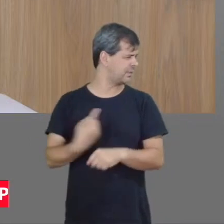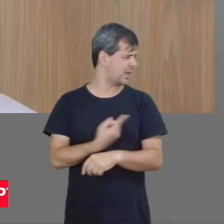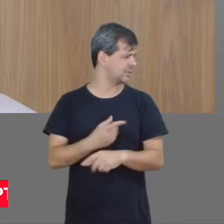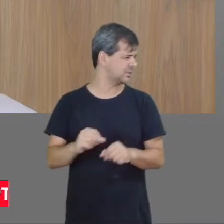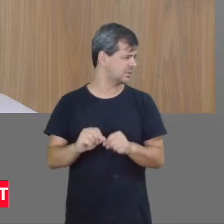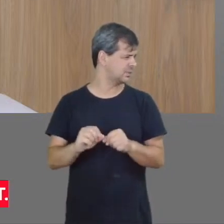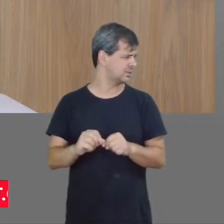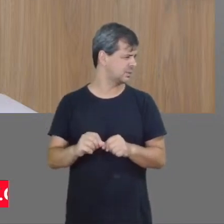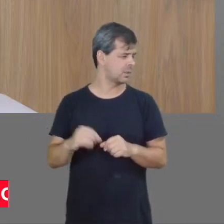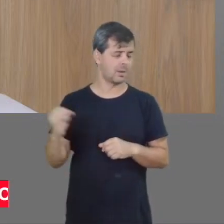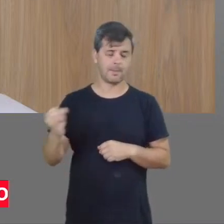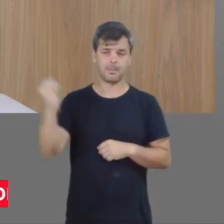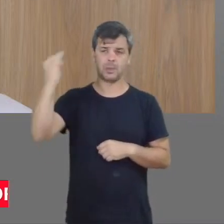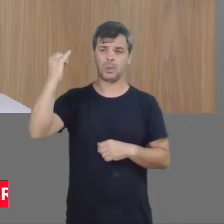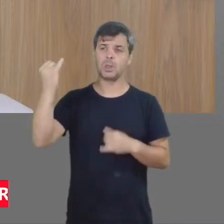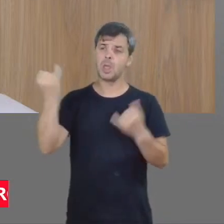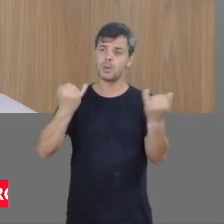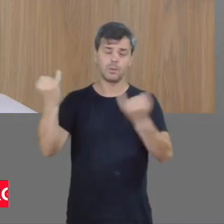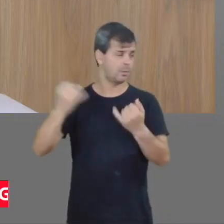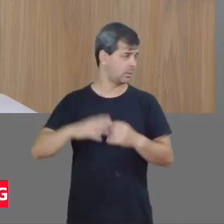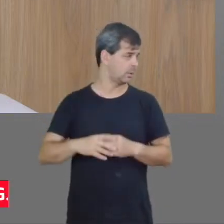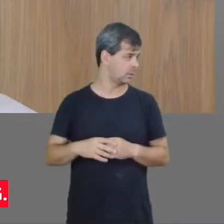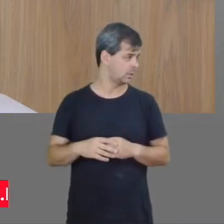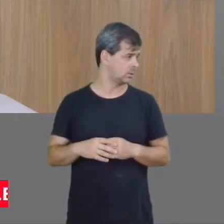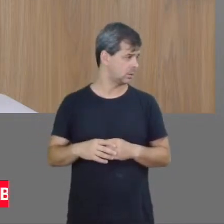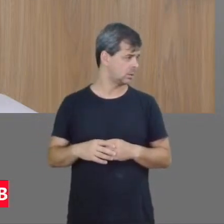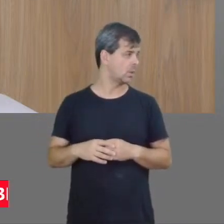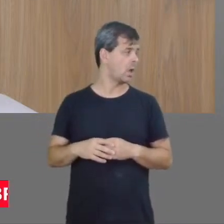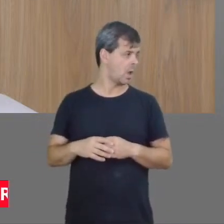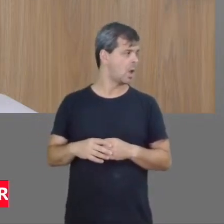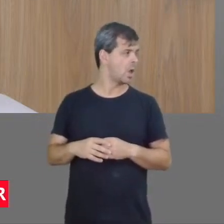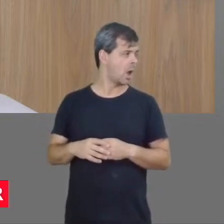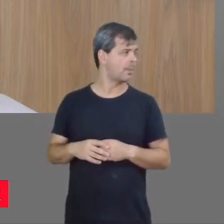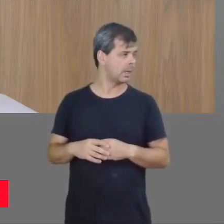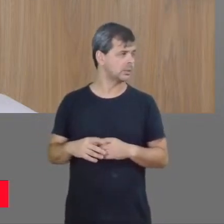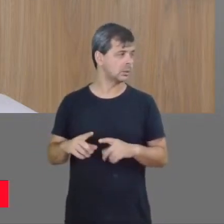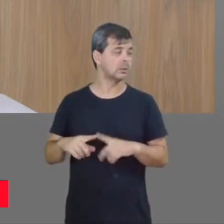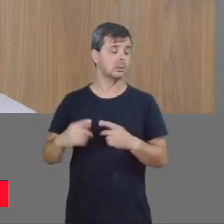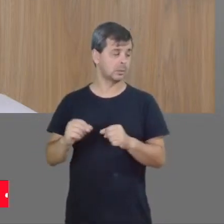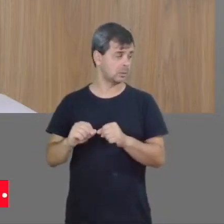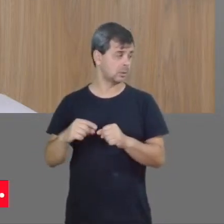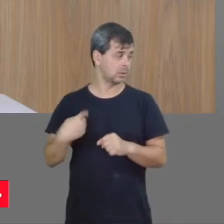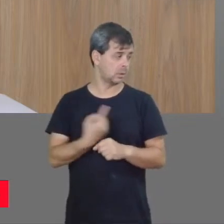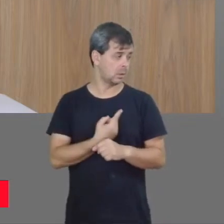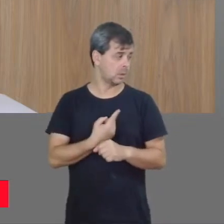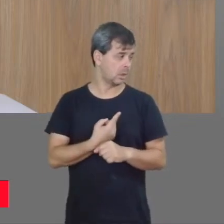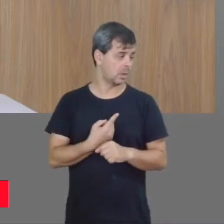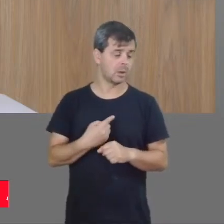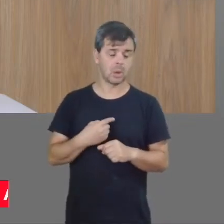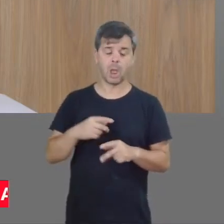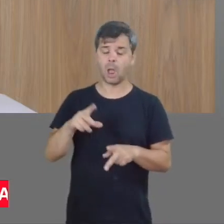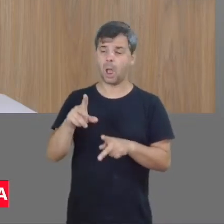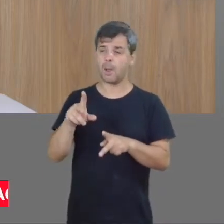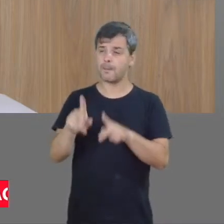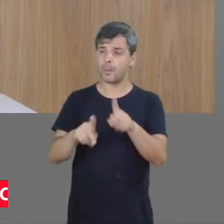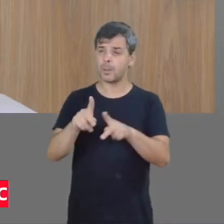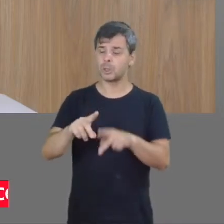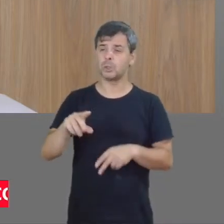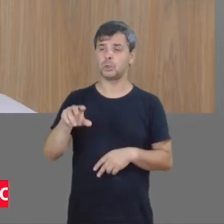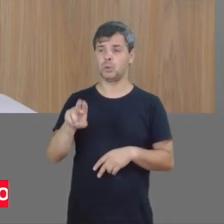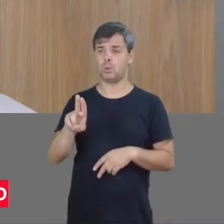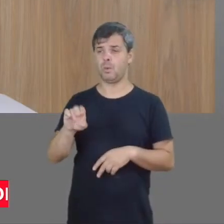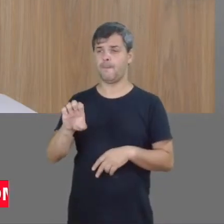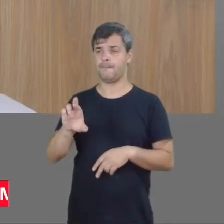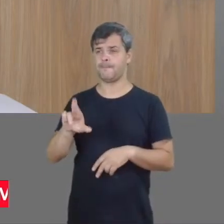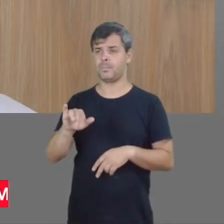esse trabalho muito importante da informação, né, deputada? E eu queria falar também sobre os anseios aí da população de Uberlândia, né? Você